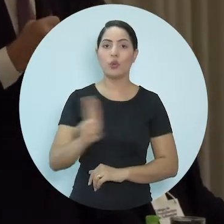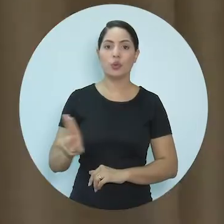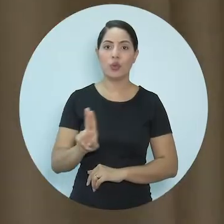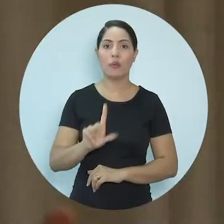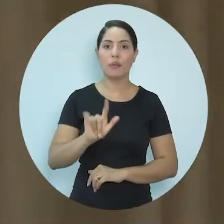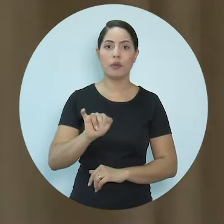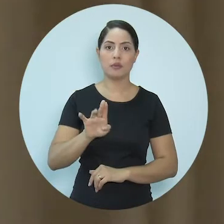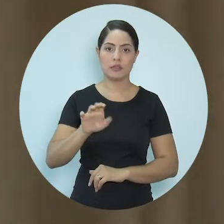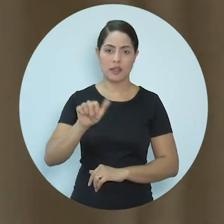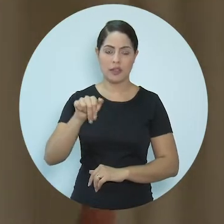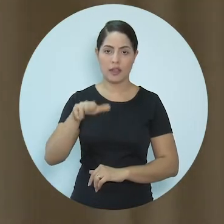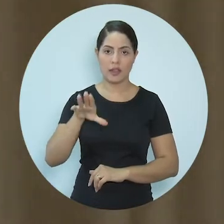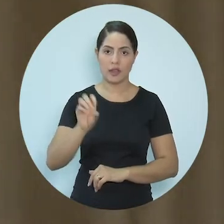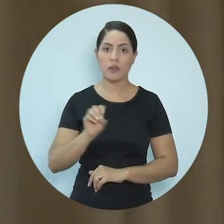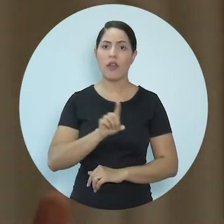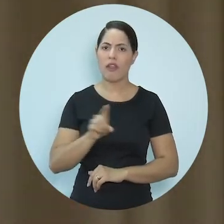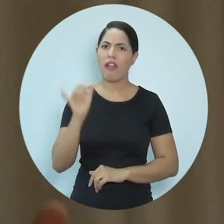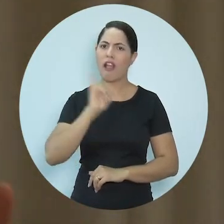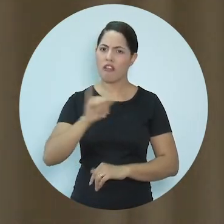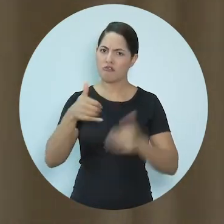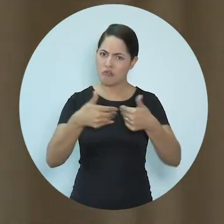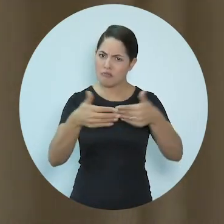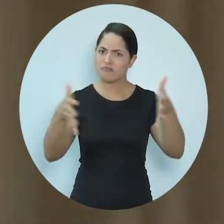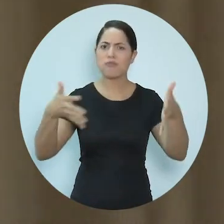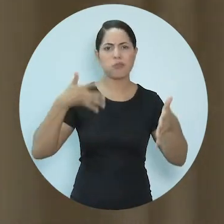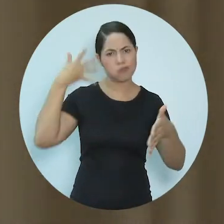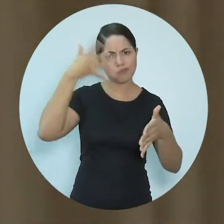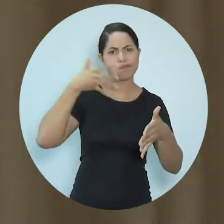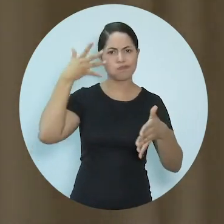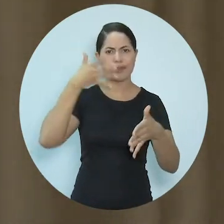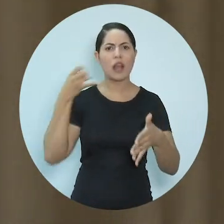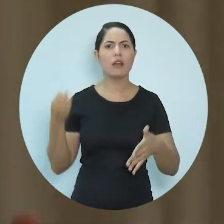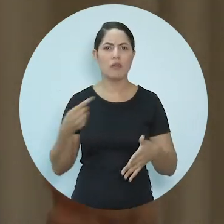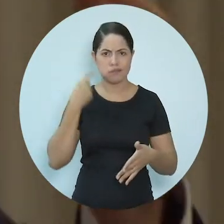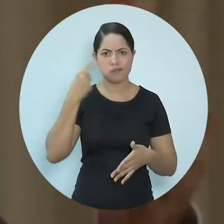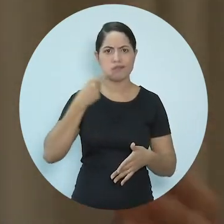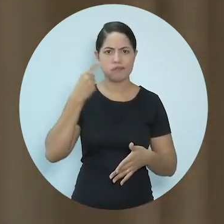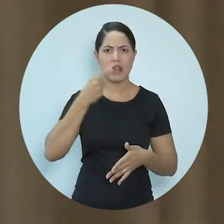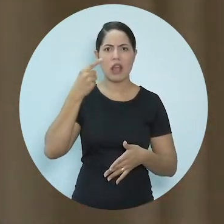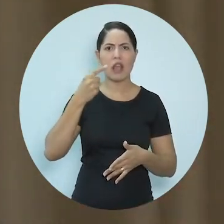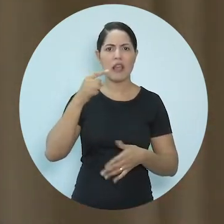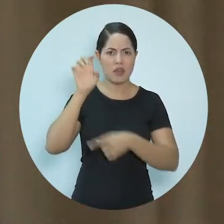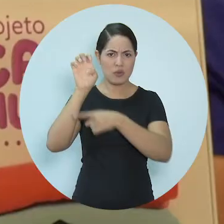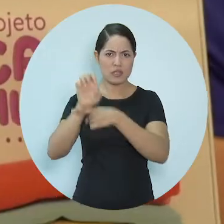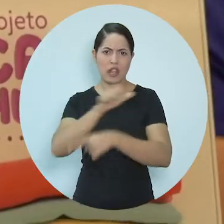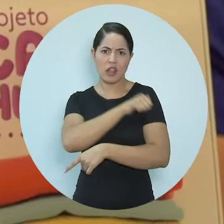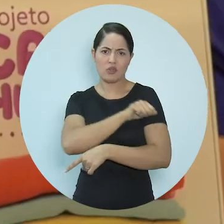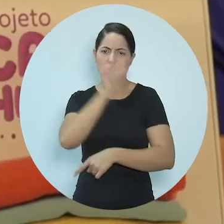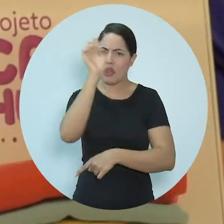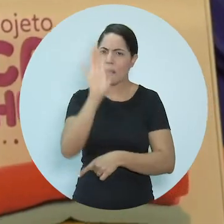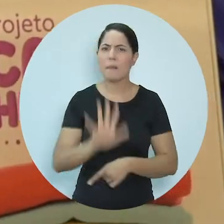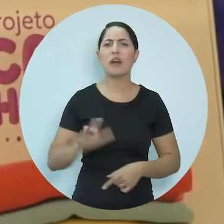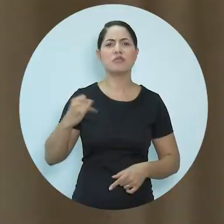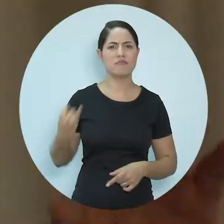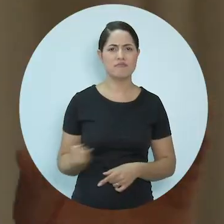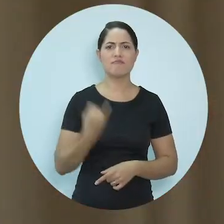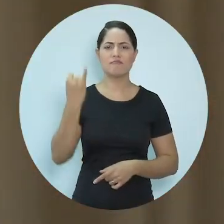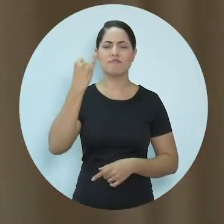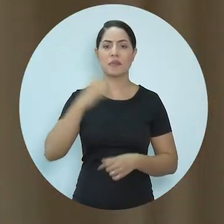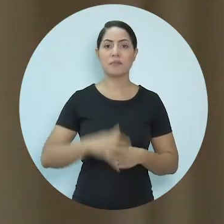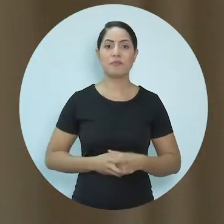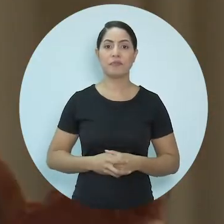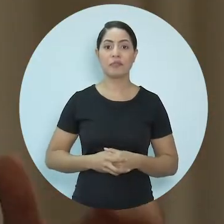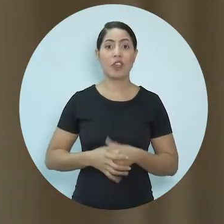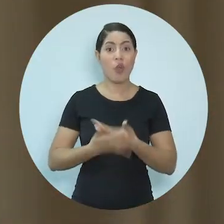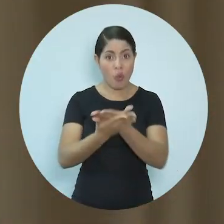Bandeira, abriu o colegiado, destacando a importância da união da advocacia no estado e em todo o país. A